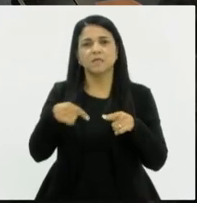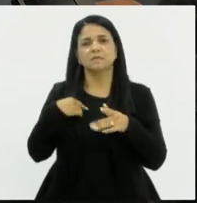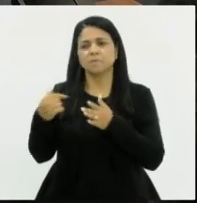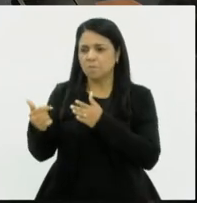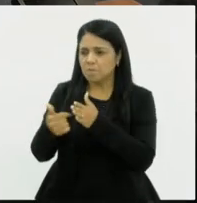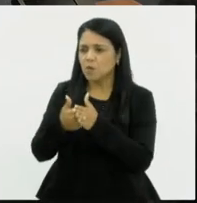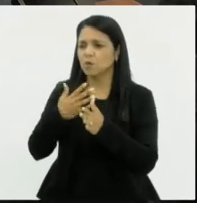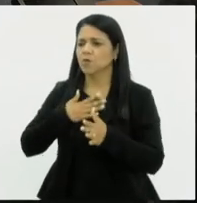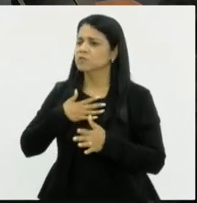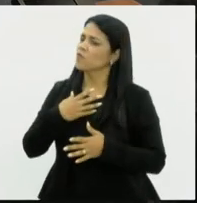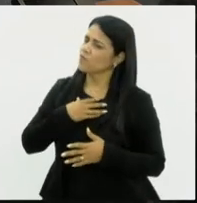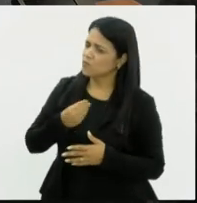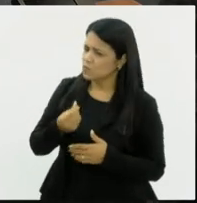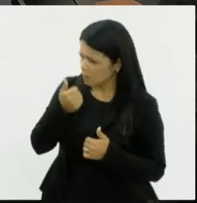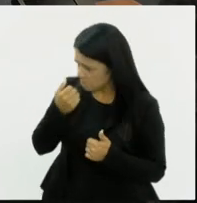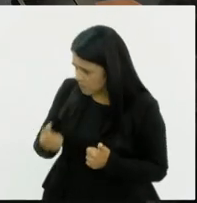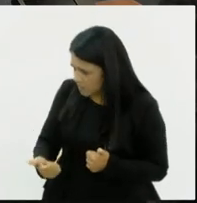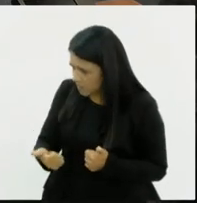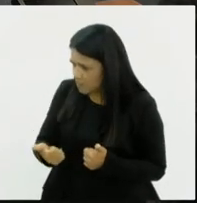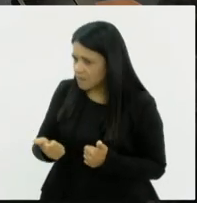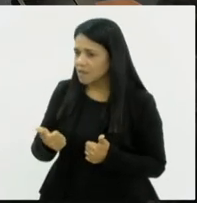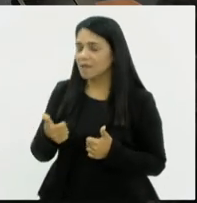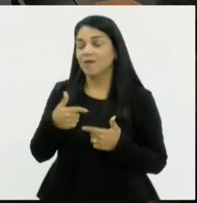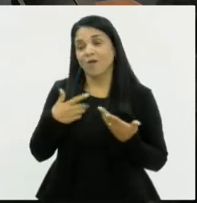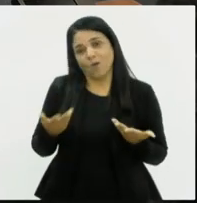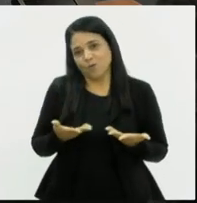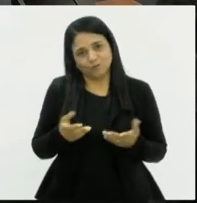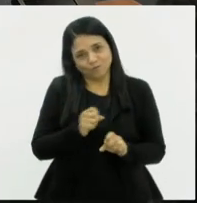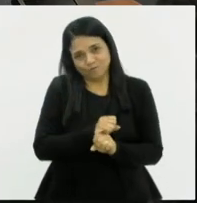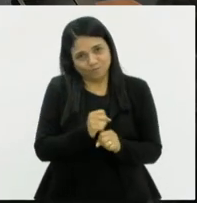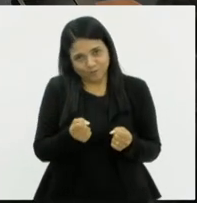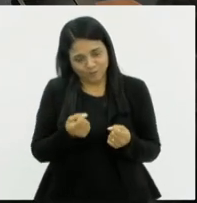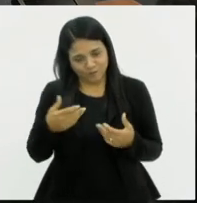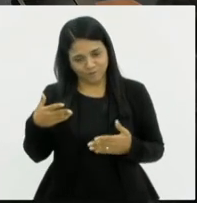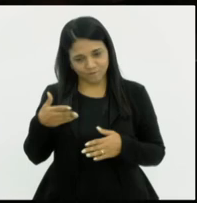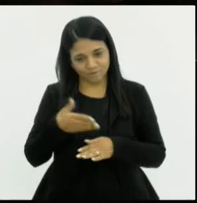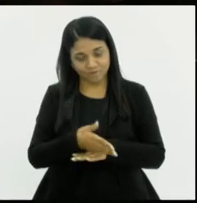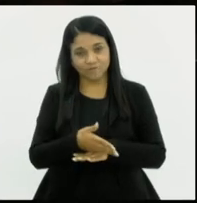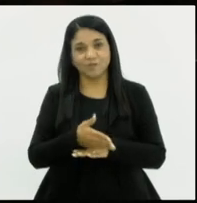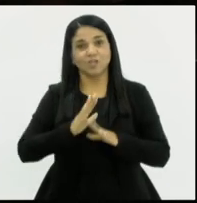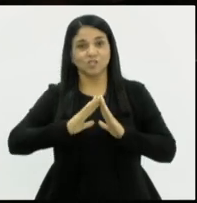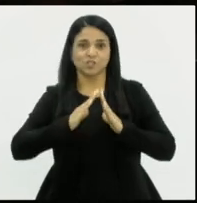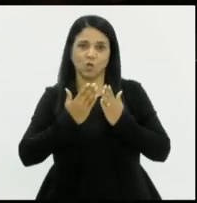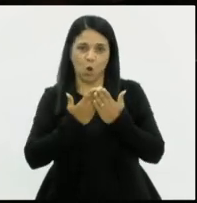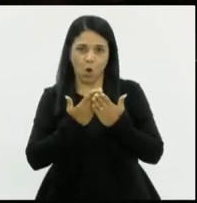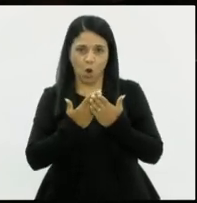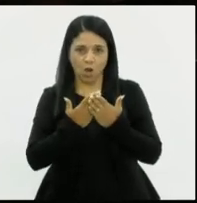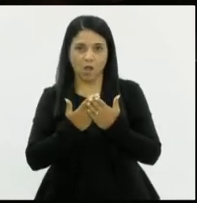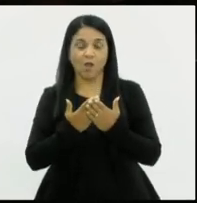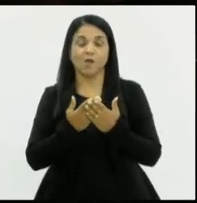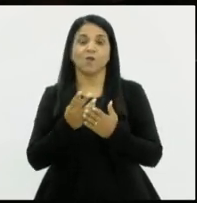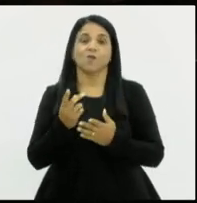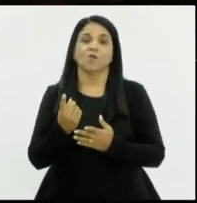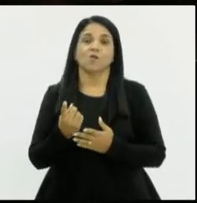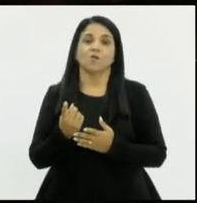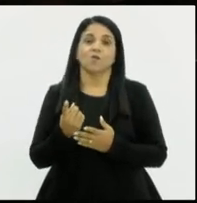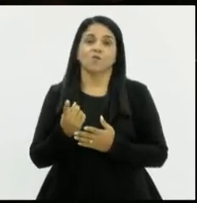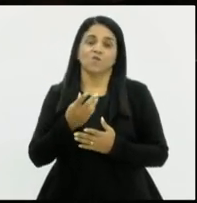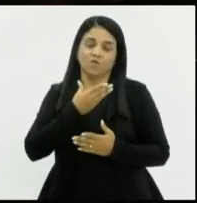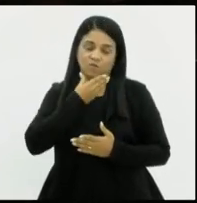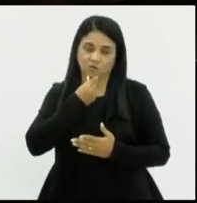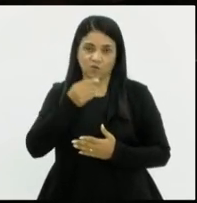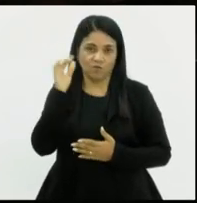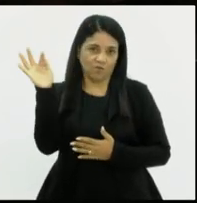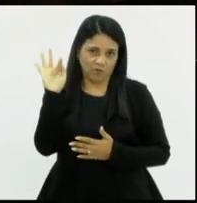filhos. Infelizmente, eles não puderam estar aqui por questões mesmo escolares, né? Um está fazendo faculdade e o outro